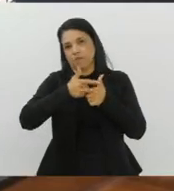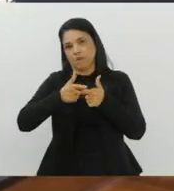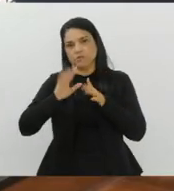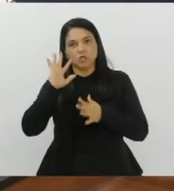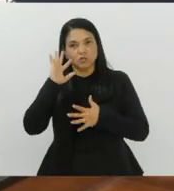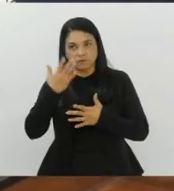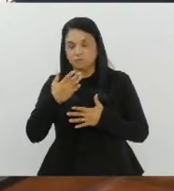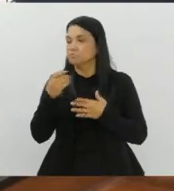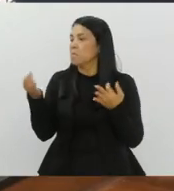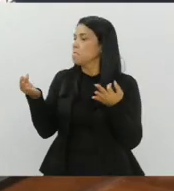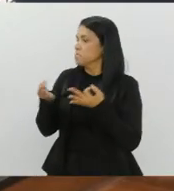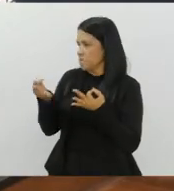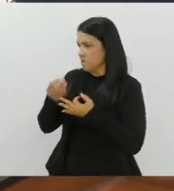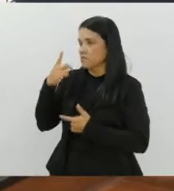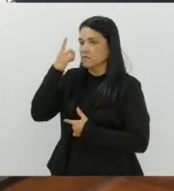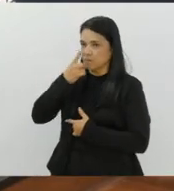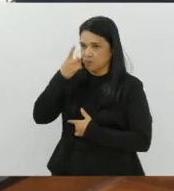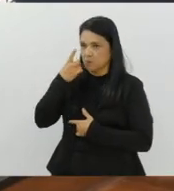Perfeita, deputada.